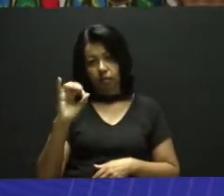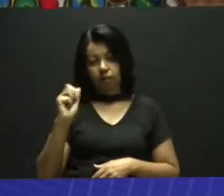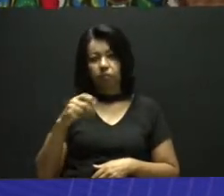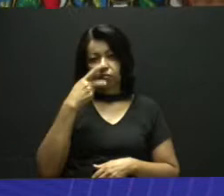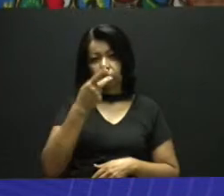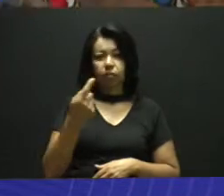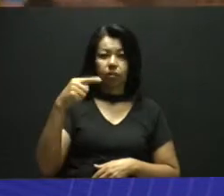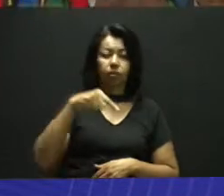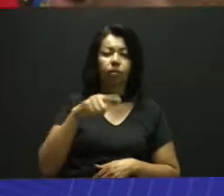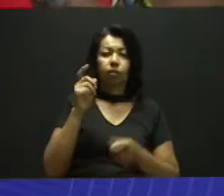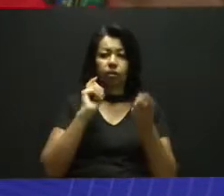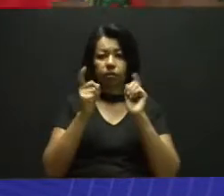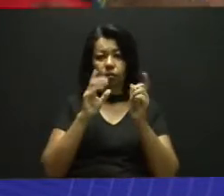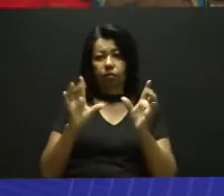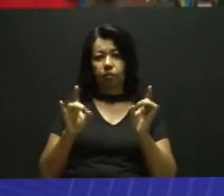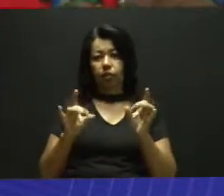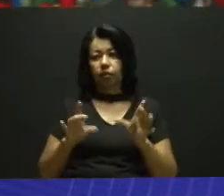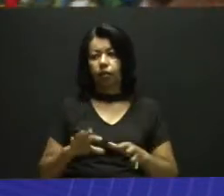solene